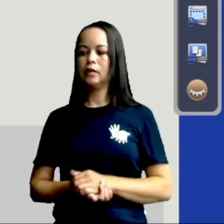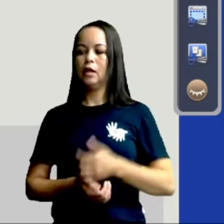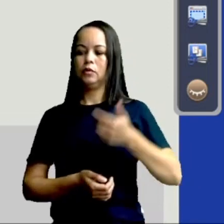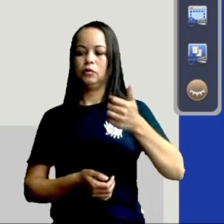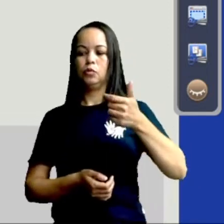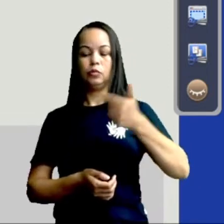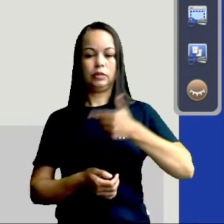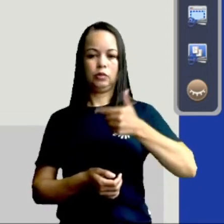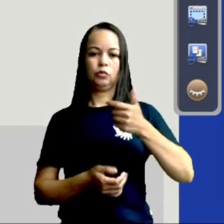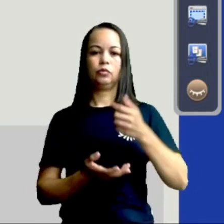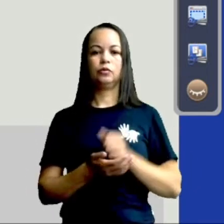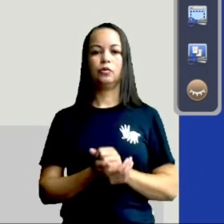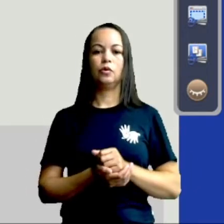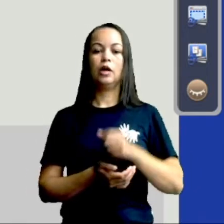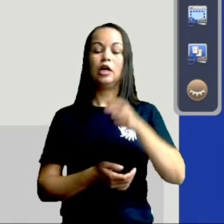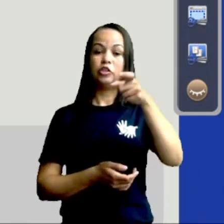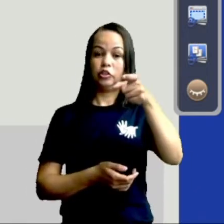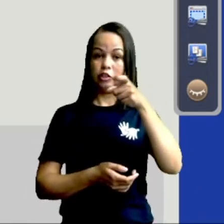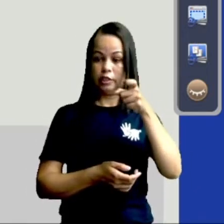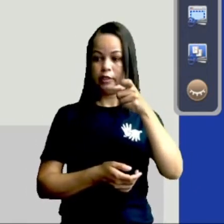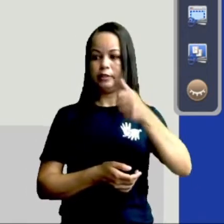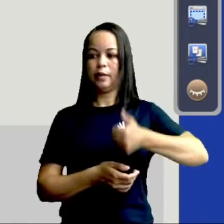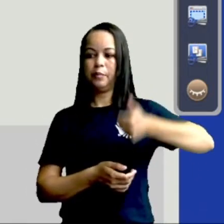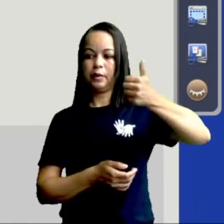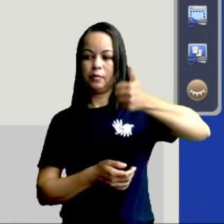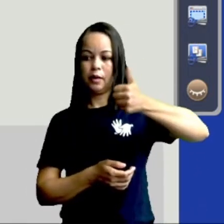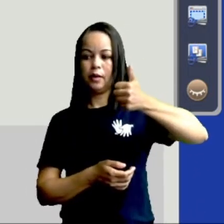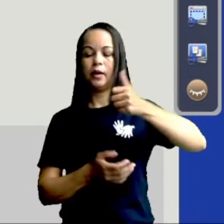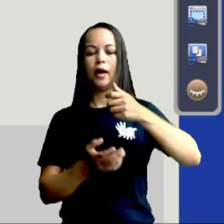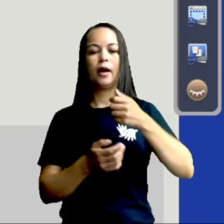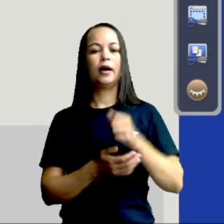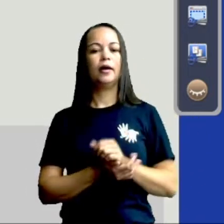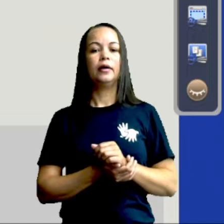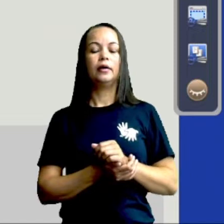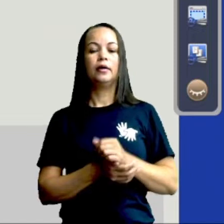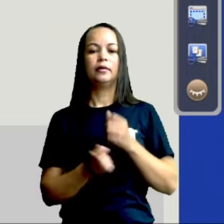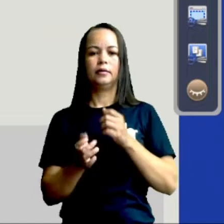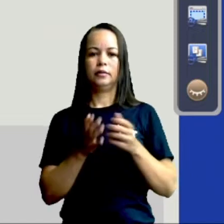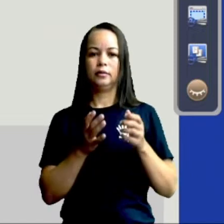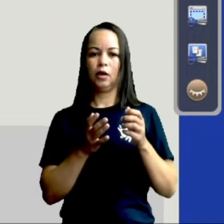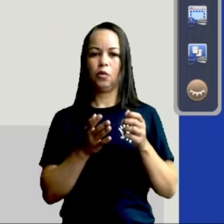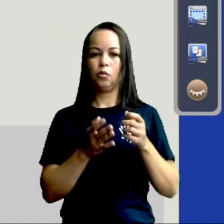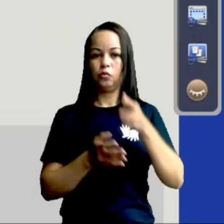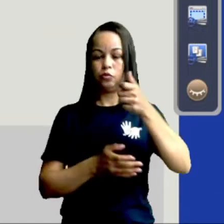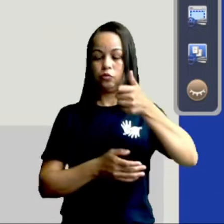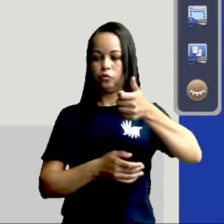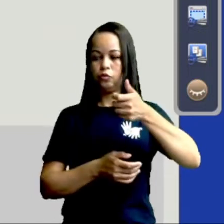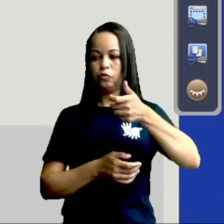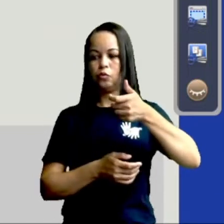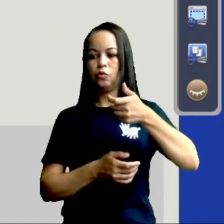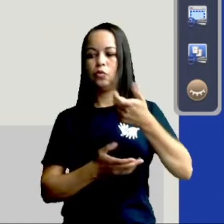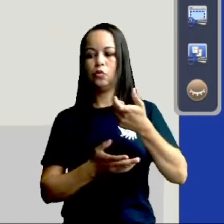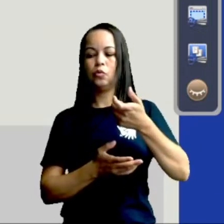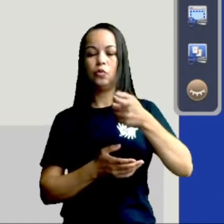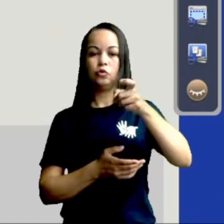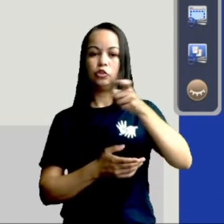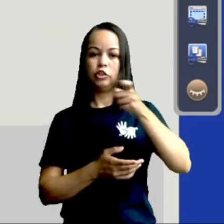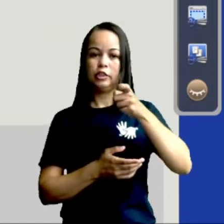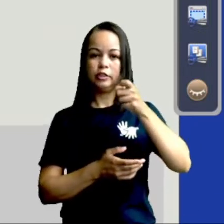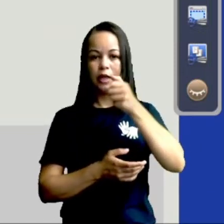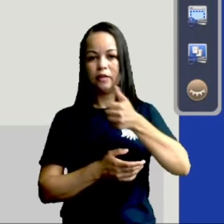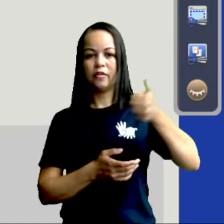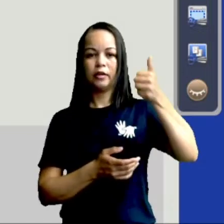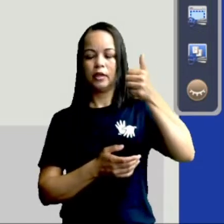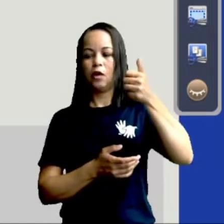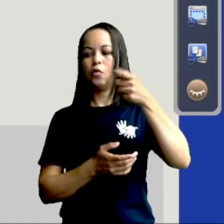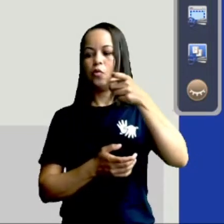a primeira potência e o x aqui está elevado a 2. O maior expoente, então, é o 2,